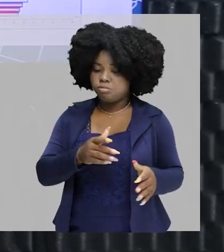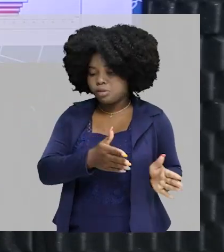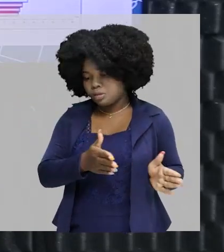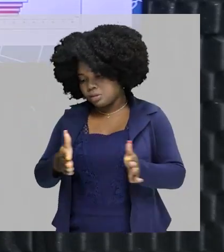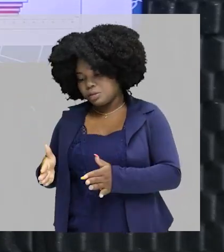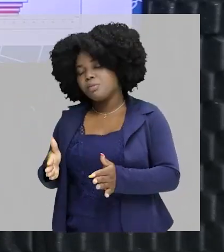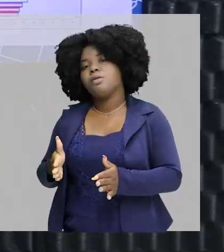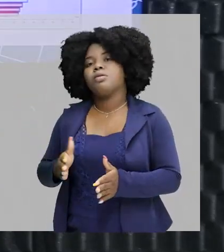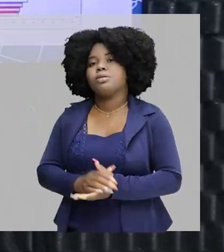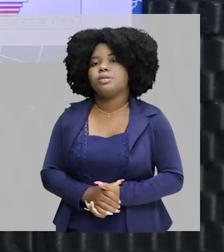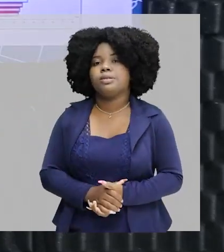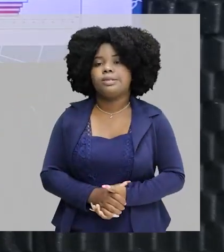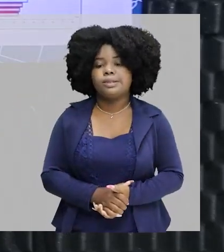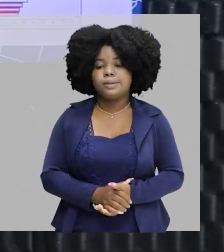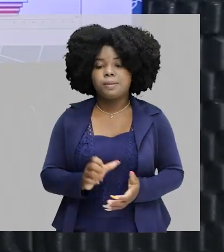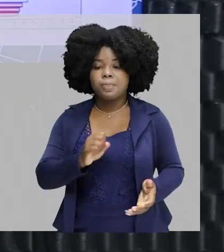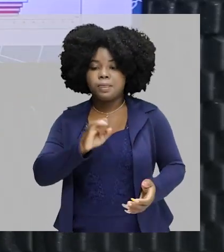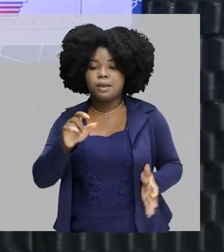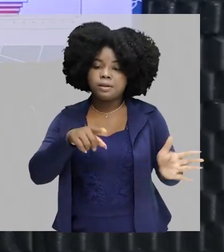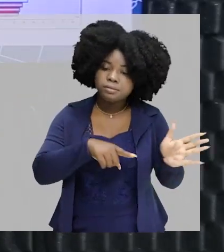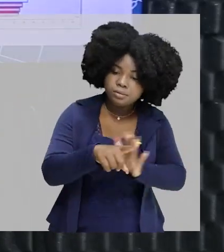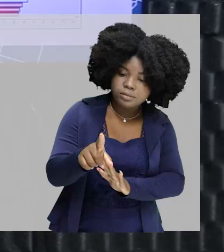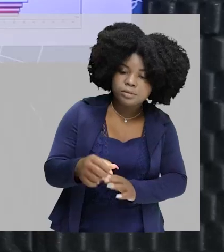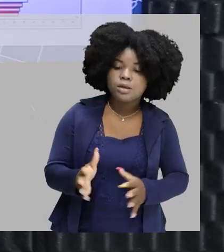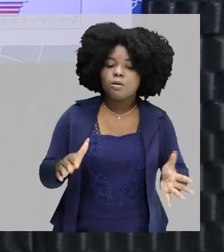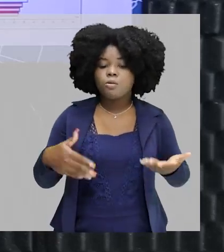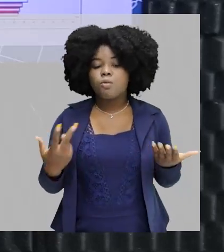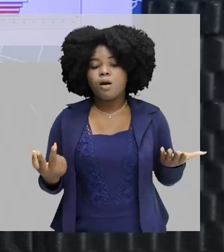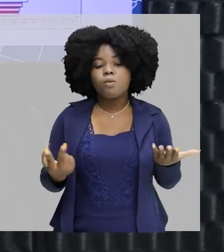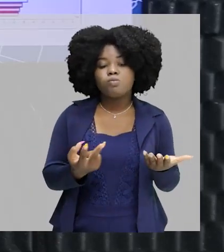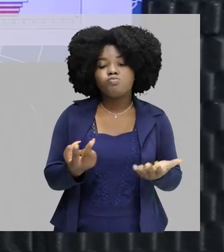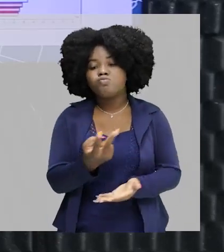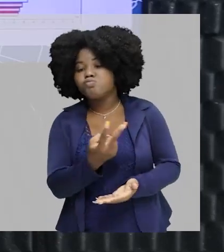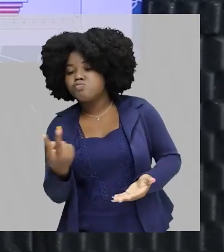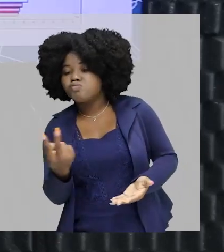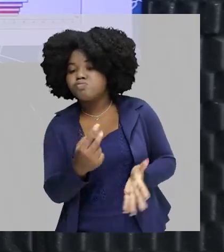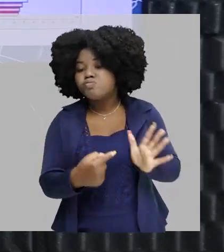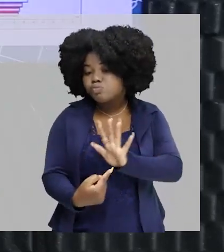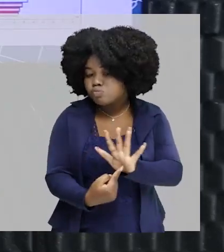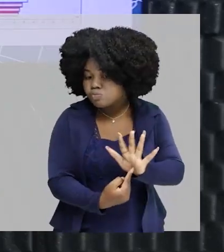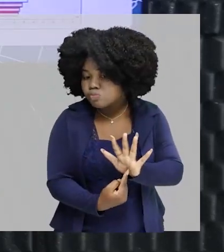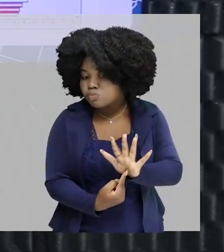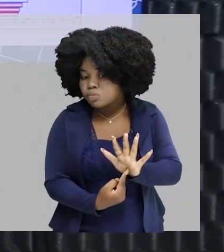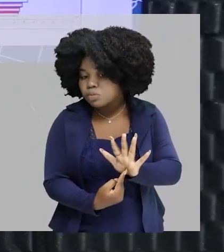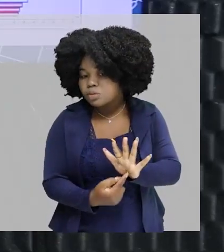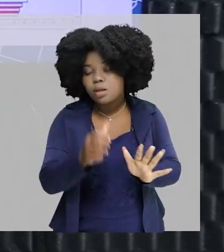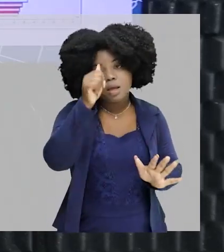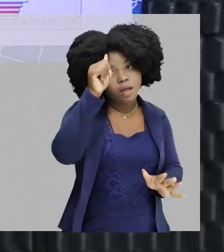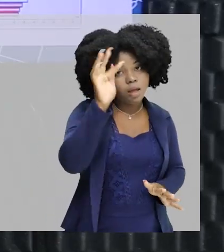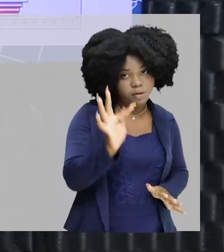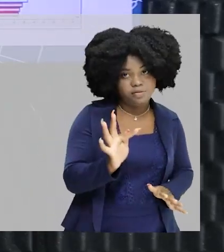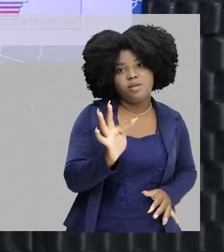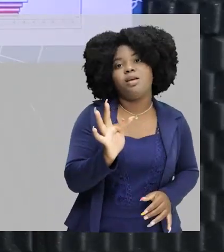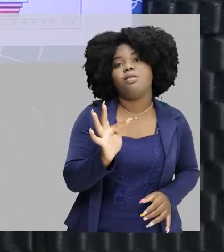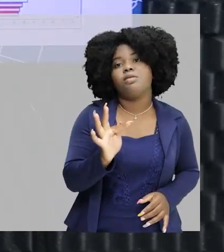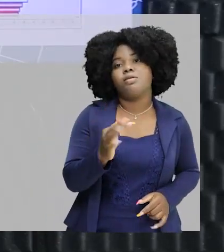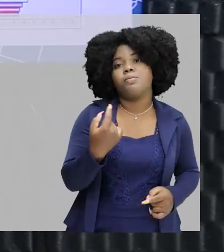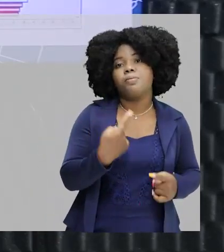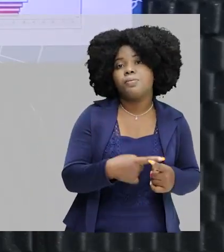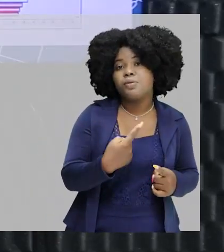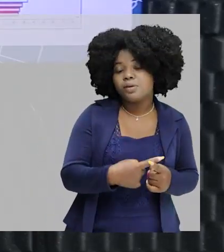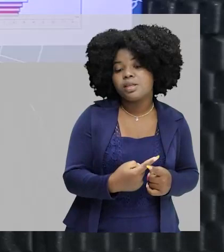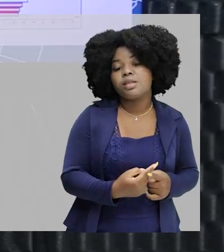Se fôssemos perguntar qual dos dois vai apresentar uma explosão demográfica, seria o continente africano, porque